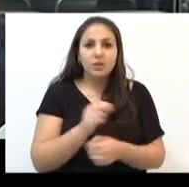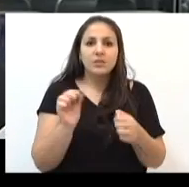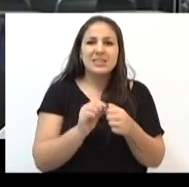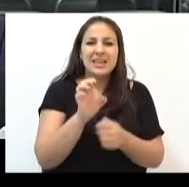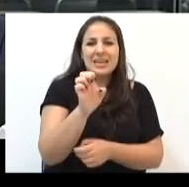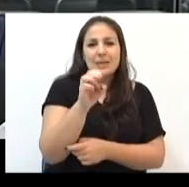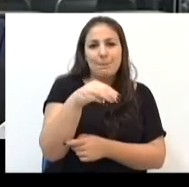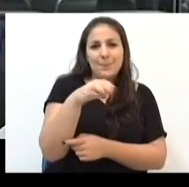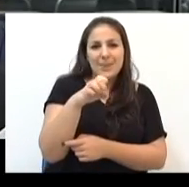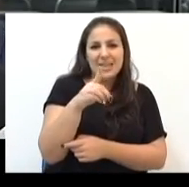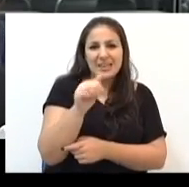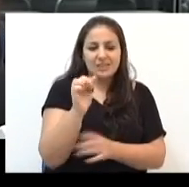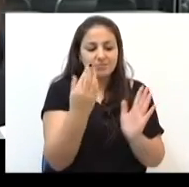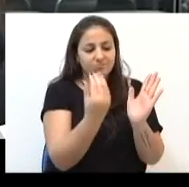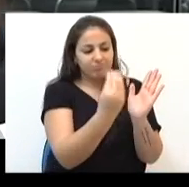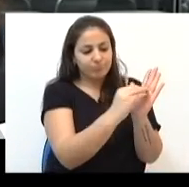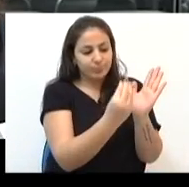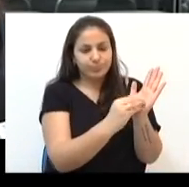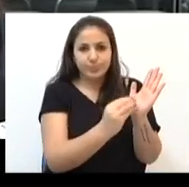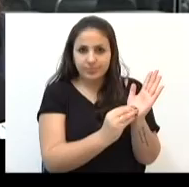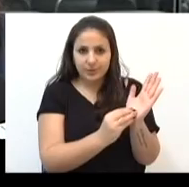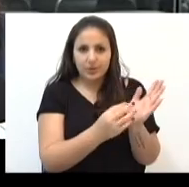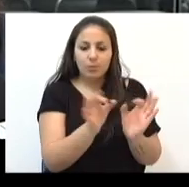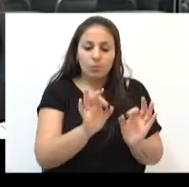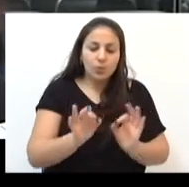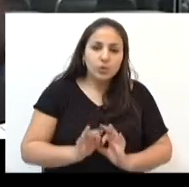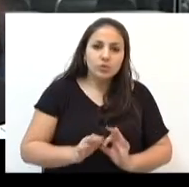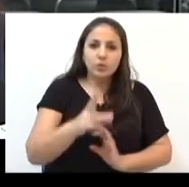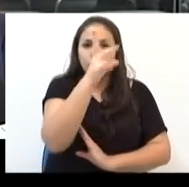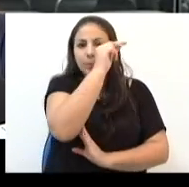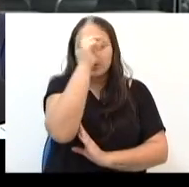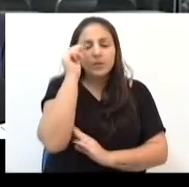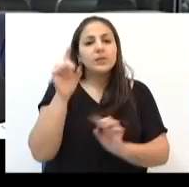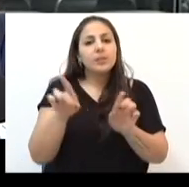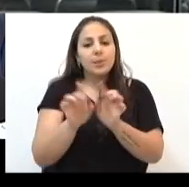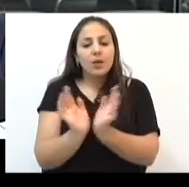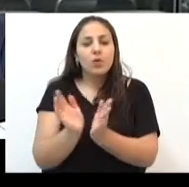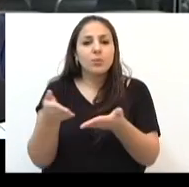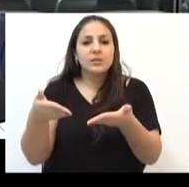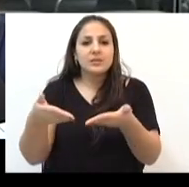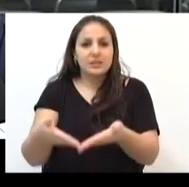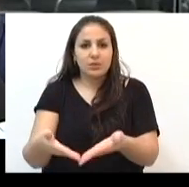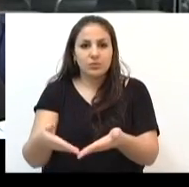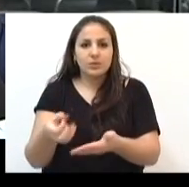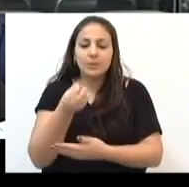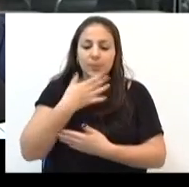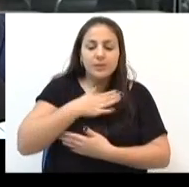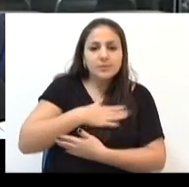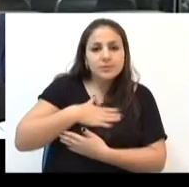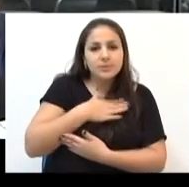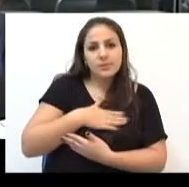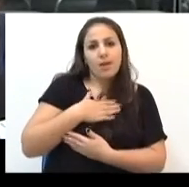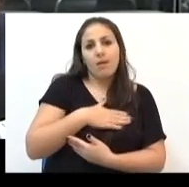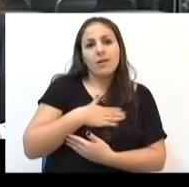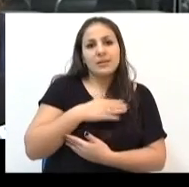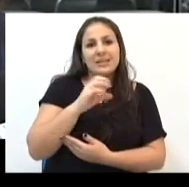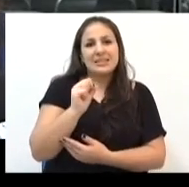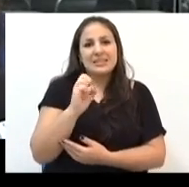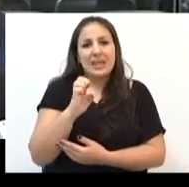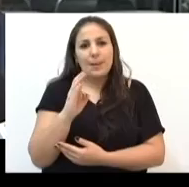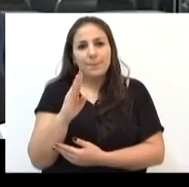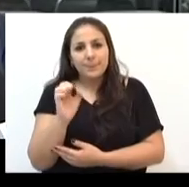fazer emendas ao projeto do prefeito, mas seja da própria Comissão de Educação e Bem-Estar na SEBS, nós nos reunimos